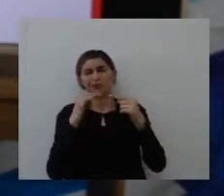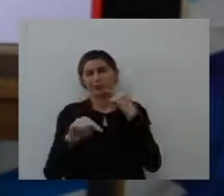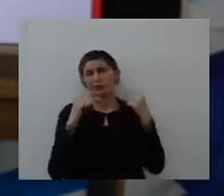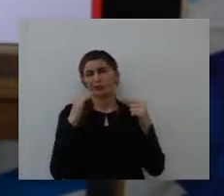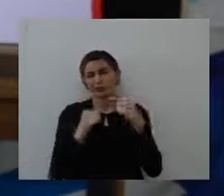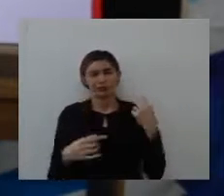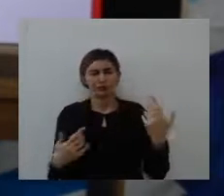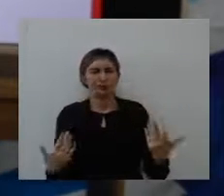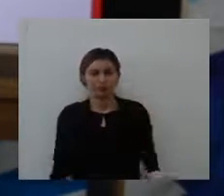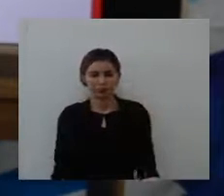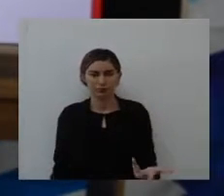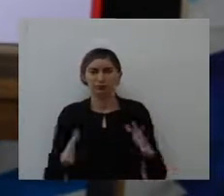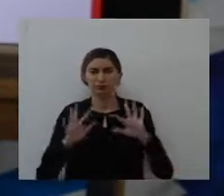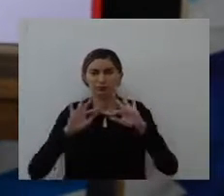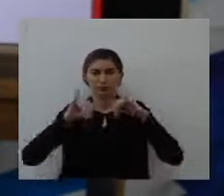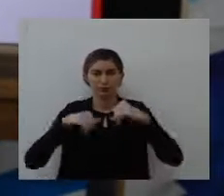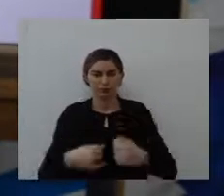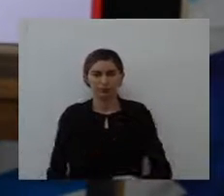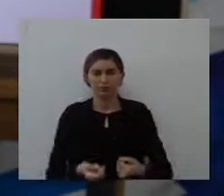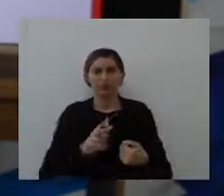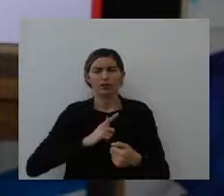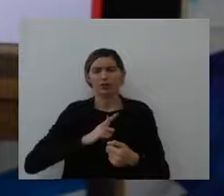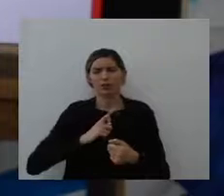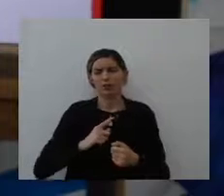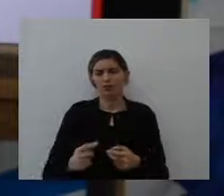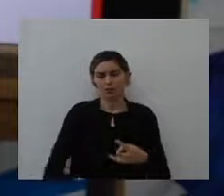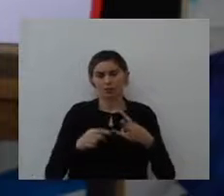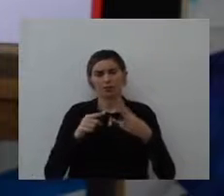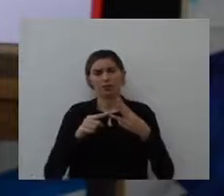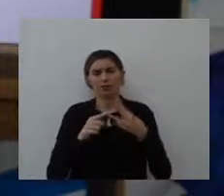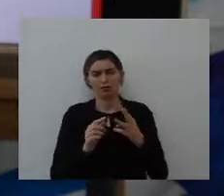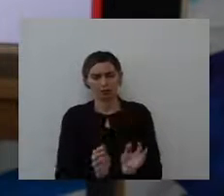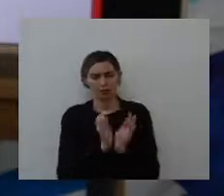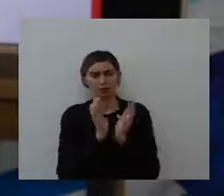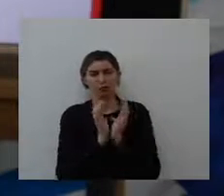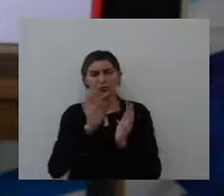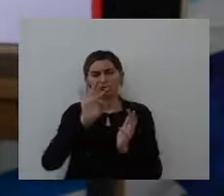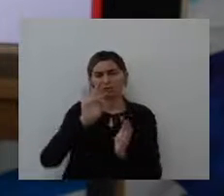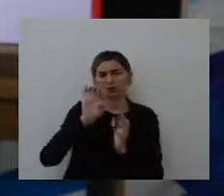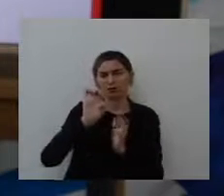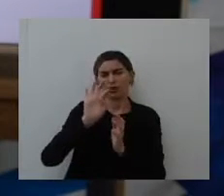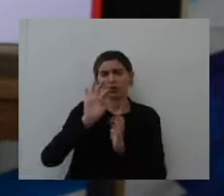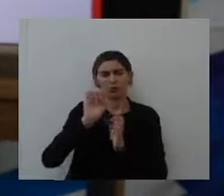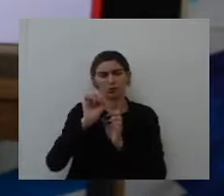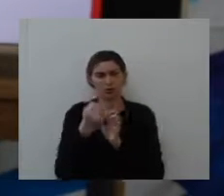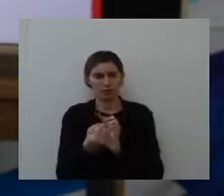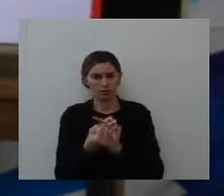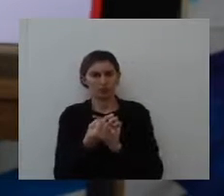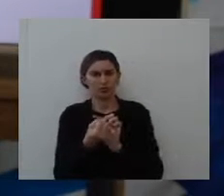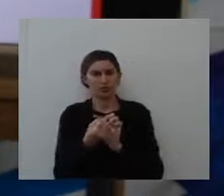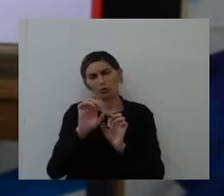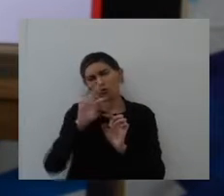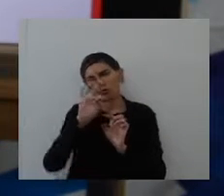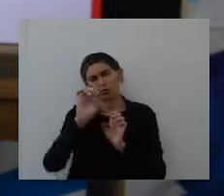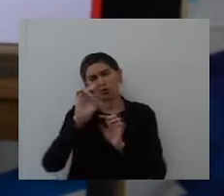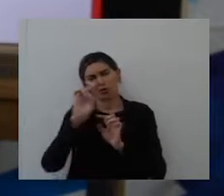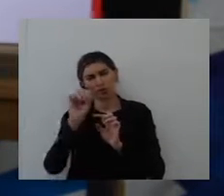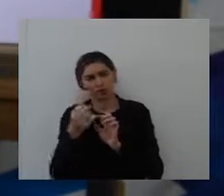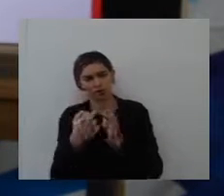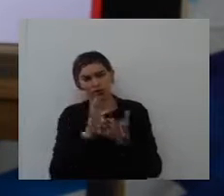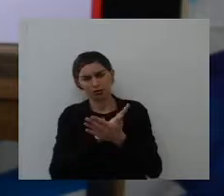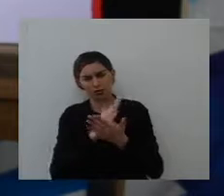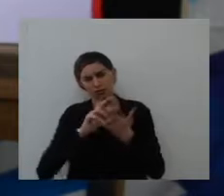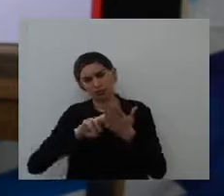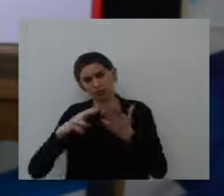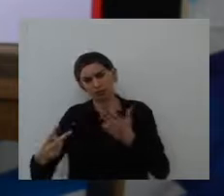Tá bem? Por fim, ainda temos uma terceira classe, os tetas, ou tetas em algumas traduções, tá